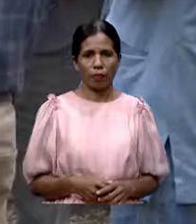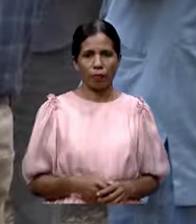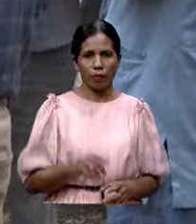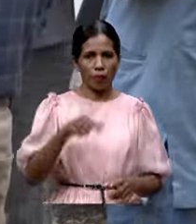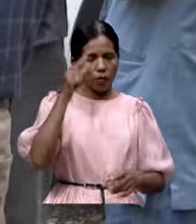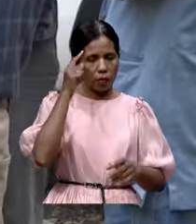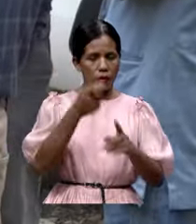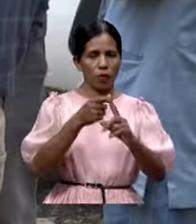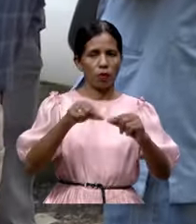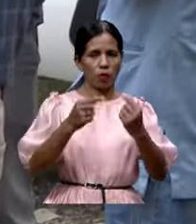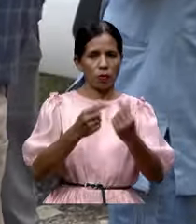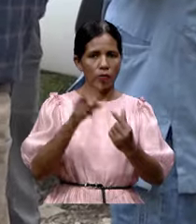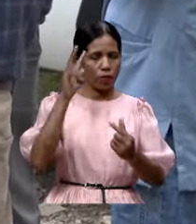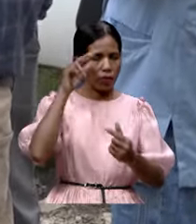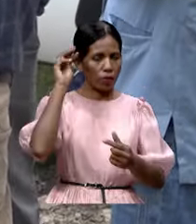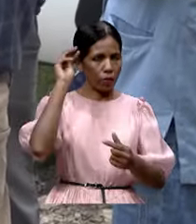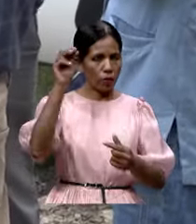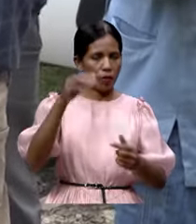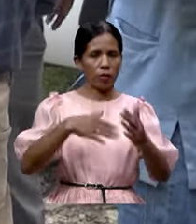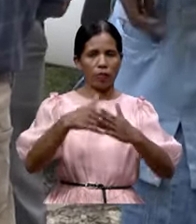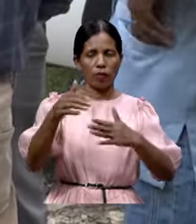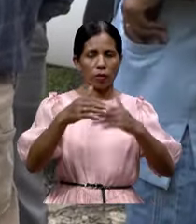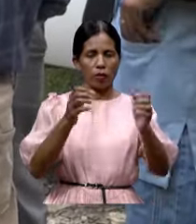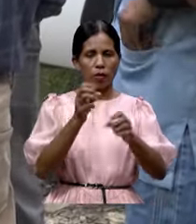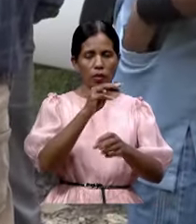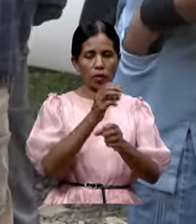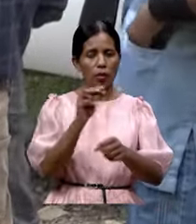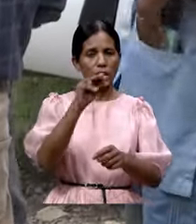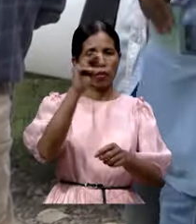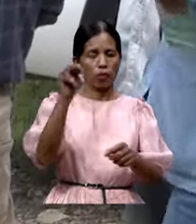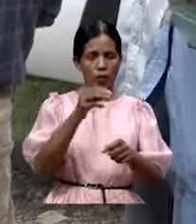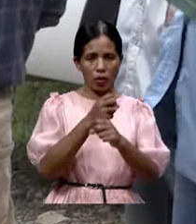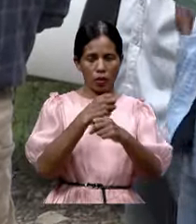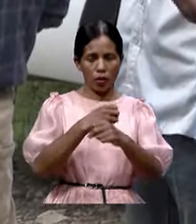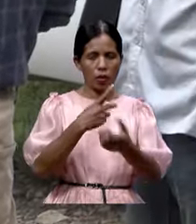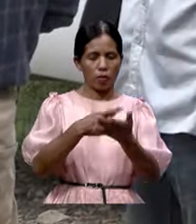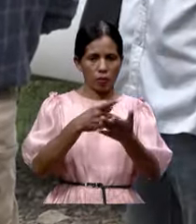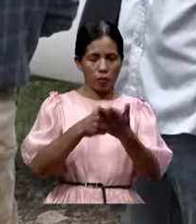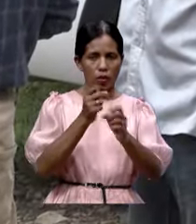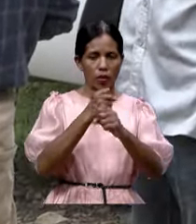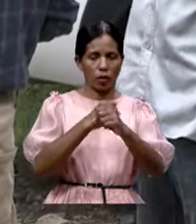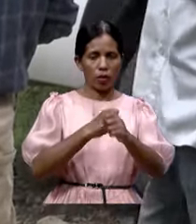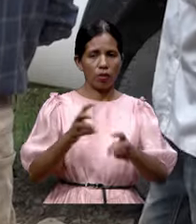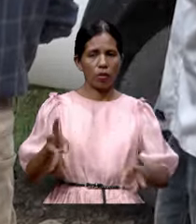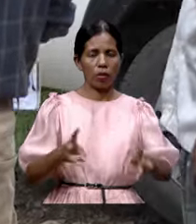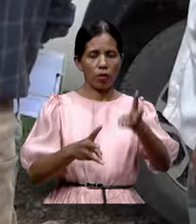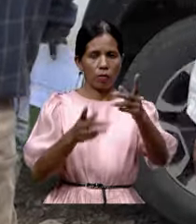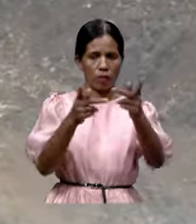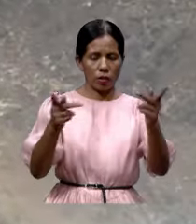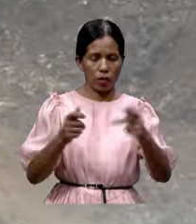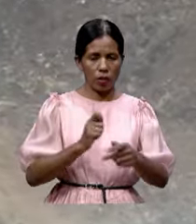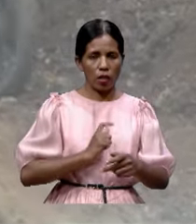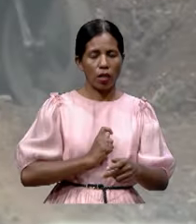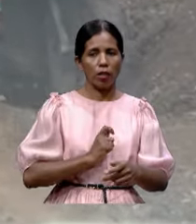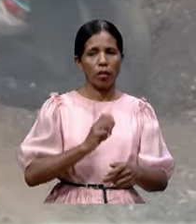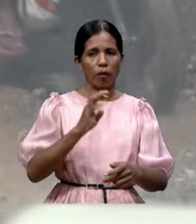Governo Leus e equipa vice-ministro de infraestrutura, segunda nem, halo monitor e ação para projeto de construção estrada e Rai Romo, posto administrativo Ratabai,